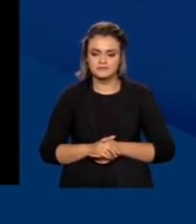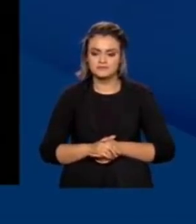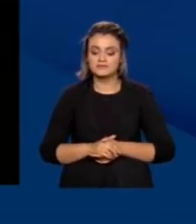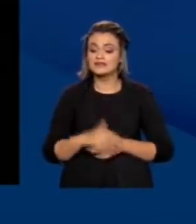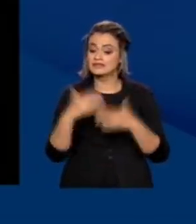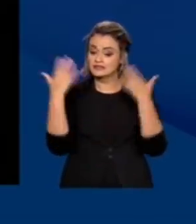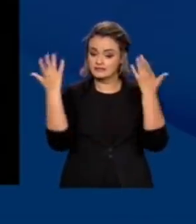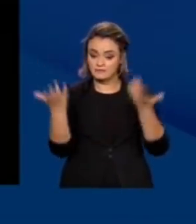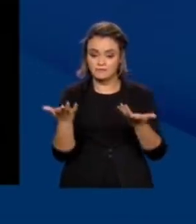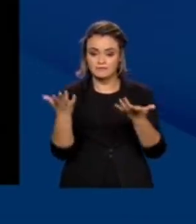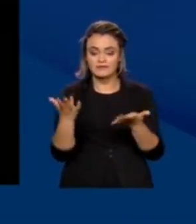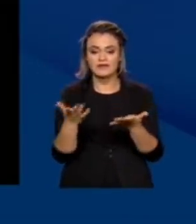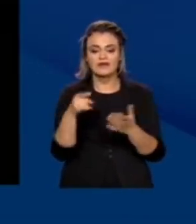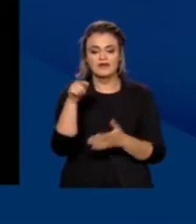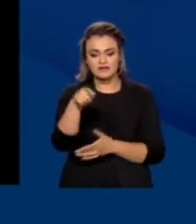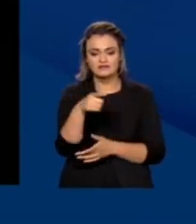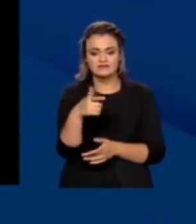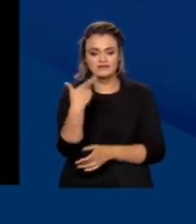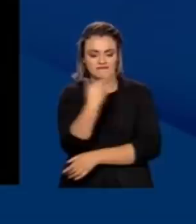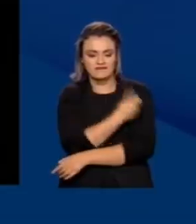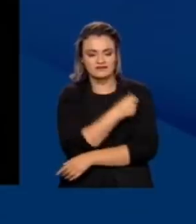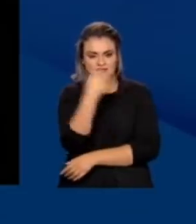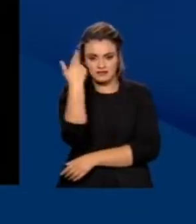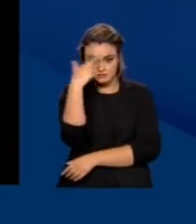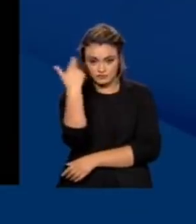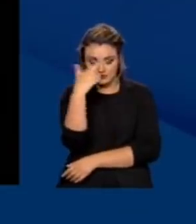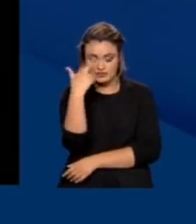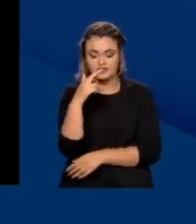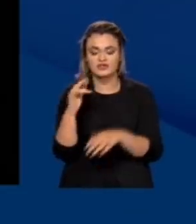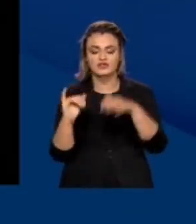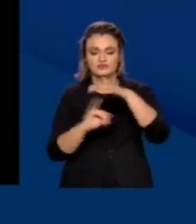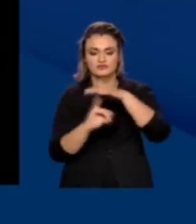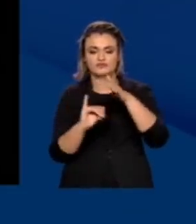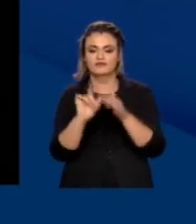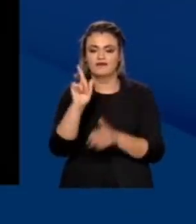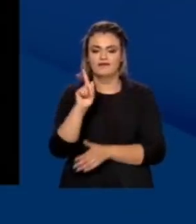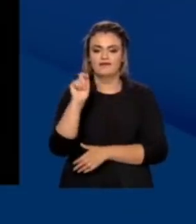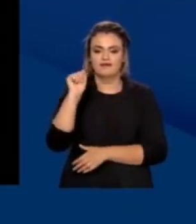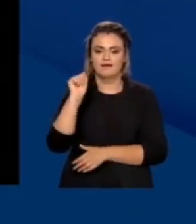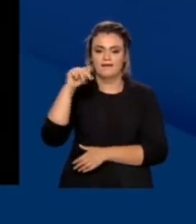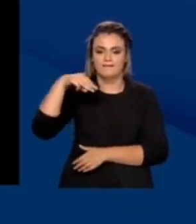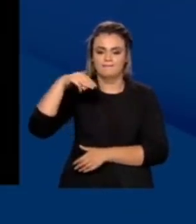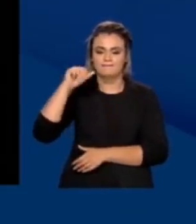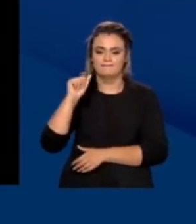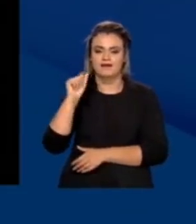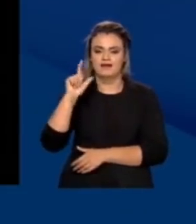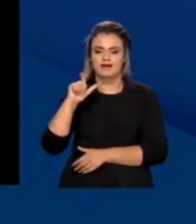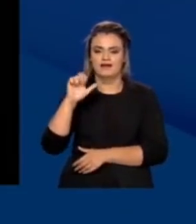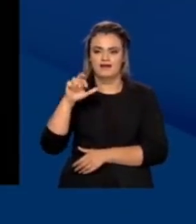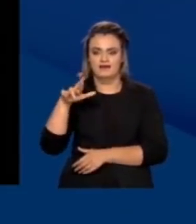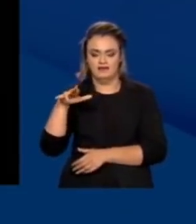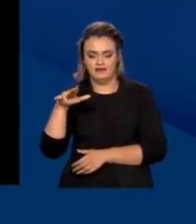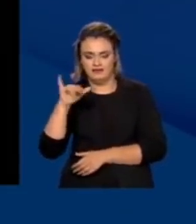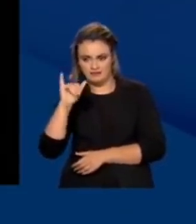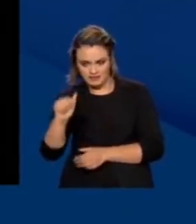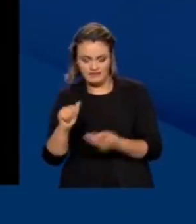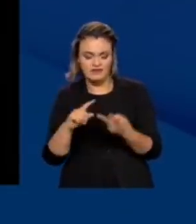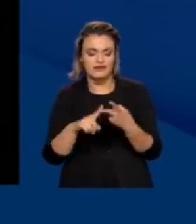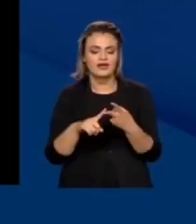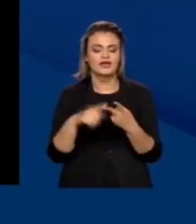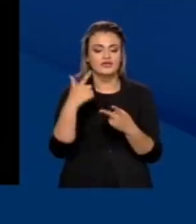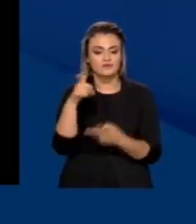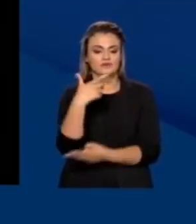Dessa forma, a contratação da vacina Sputnik V, do Instituto Gamaleya, Fundo Soberano Russo, e da vacina Covaxin, da